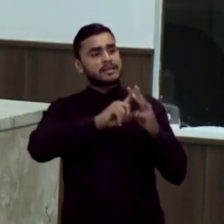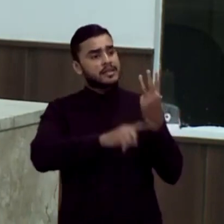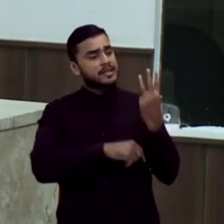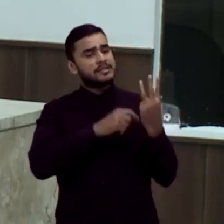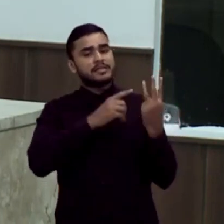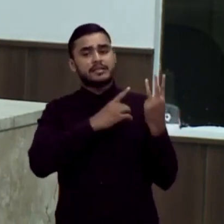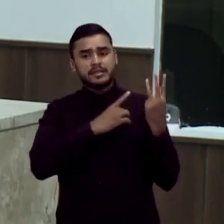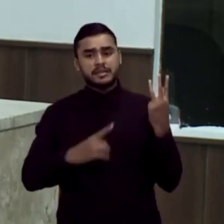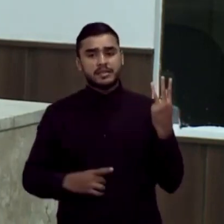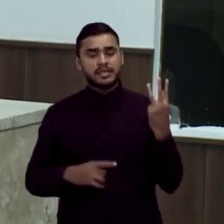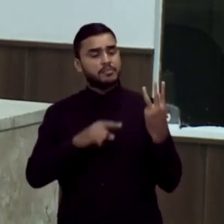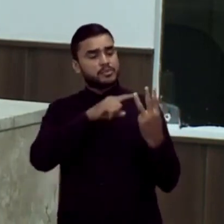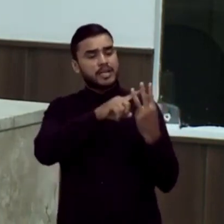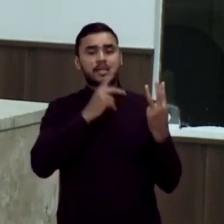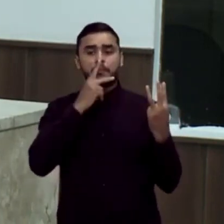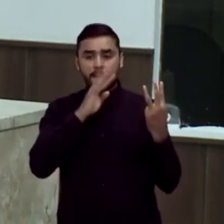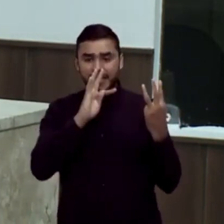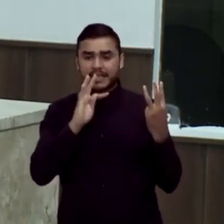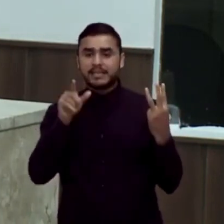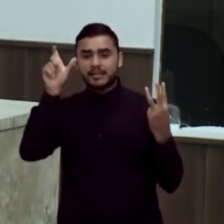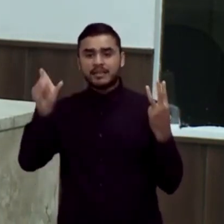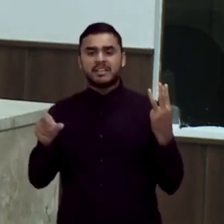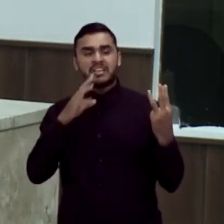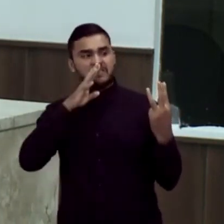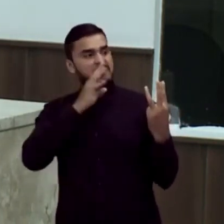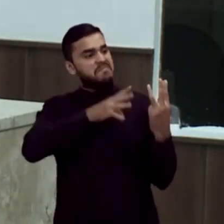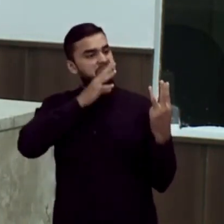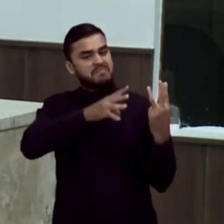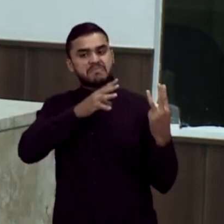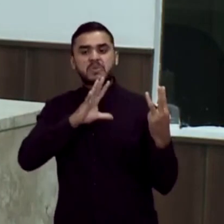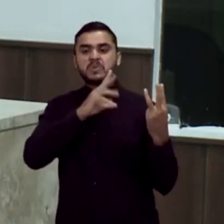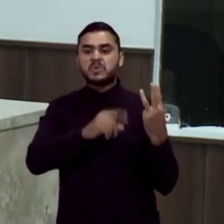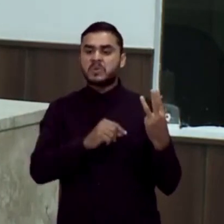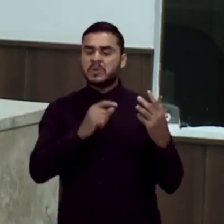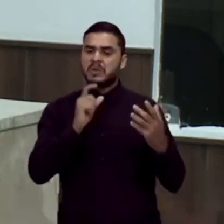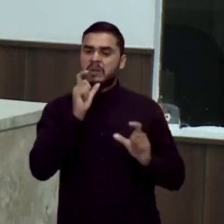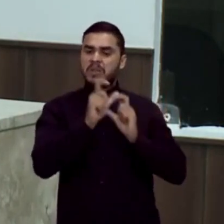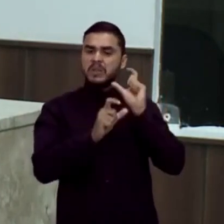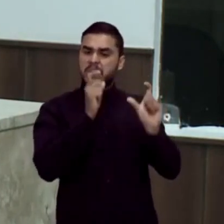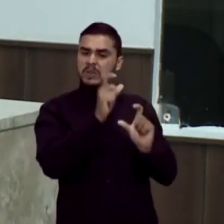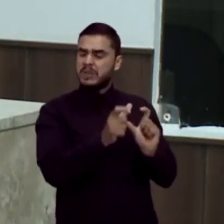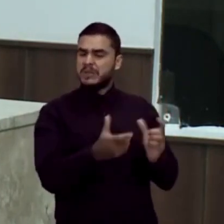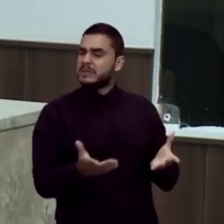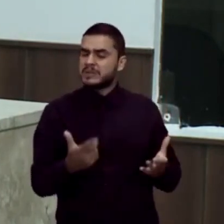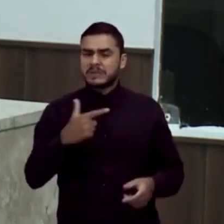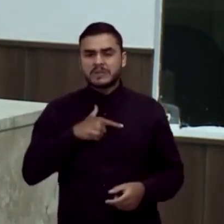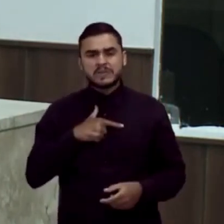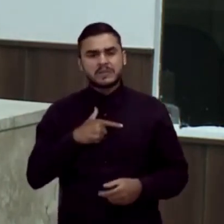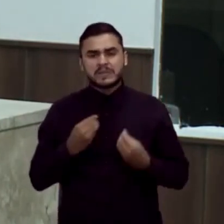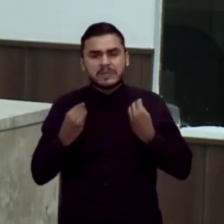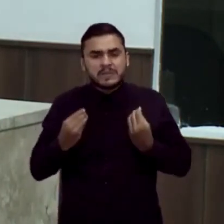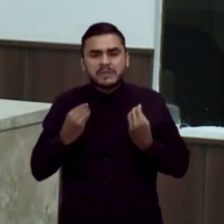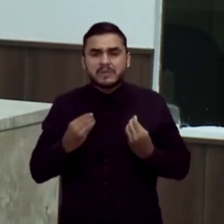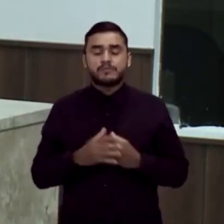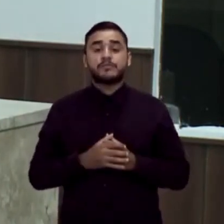deputado estadual do nosso partido. É um absurdo. Isso não pode ficar desse jeito. Eu tenho certeza, né, o